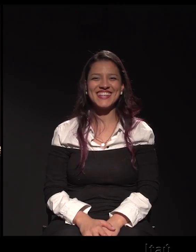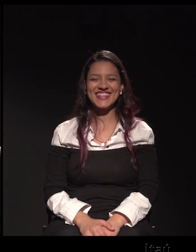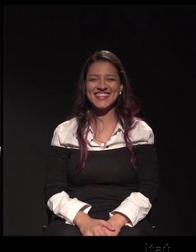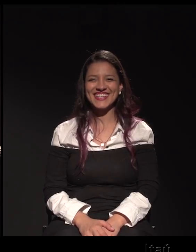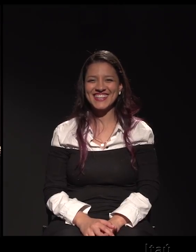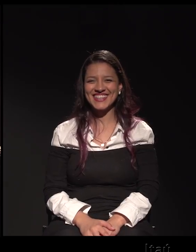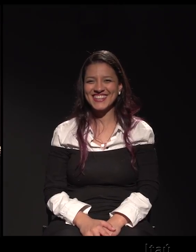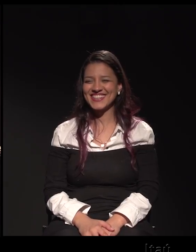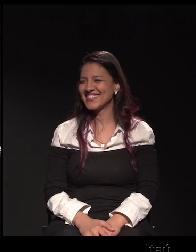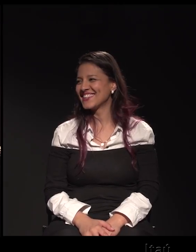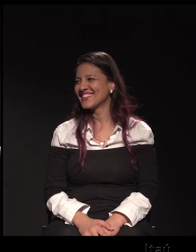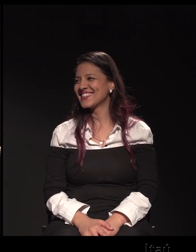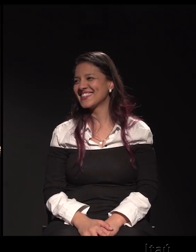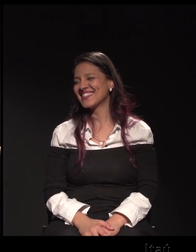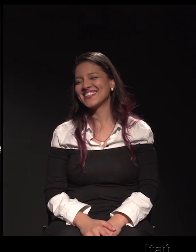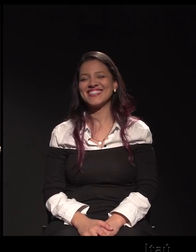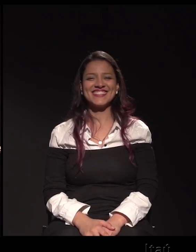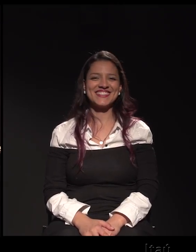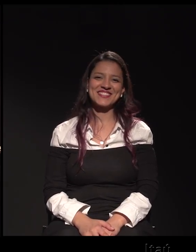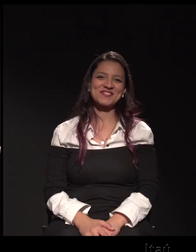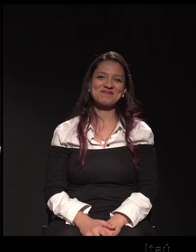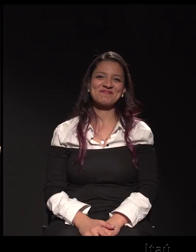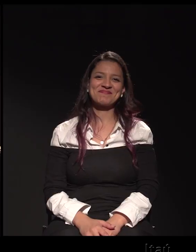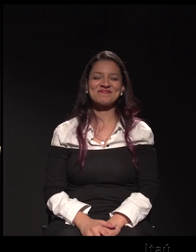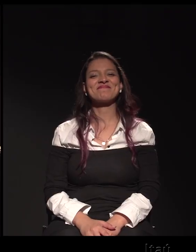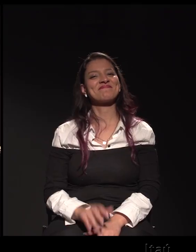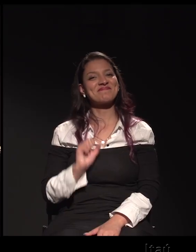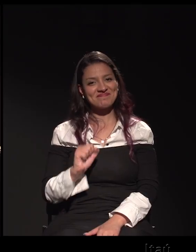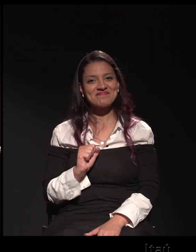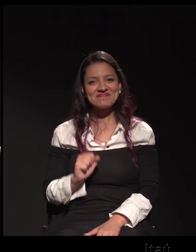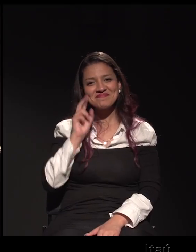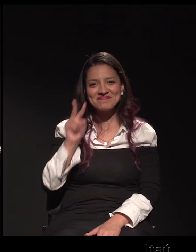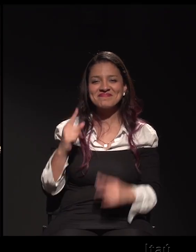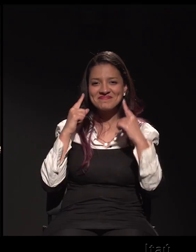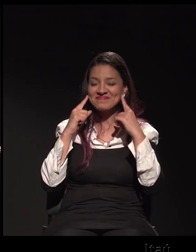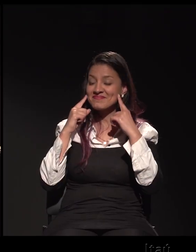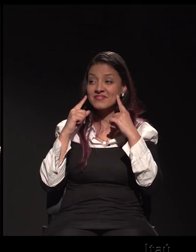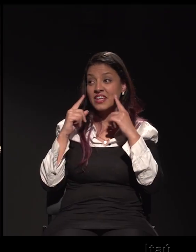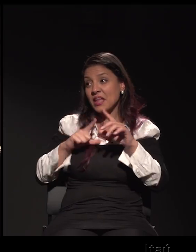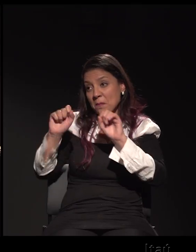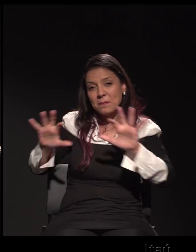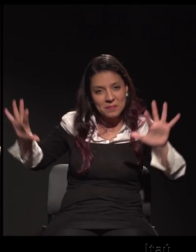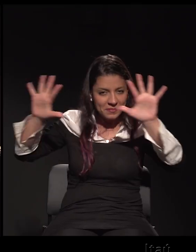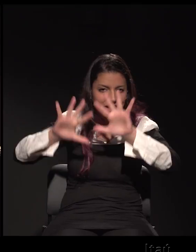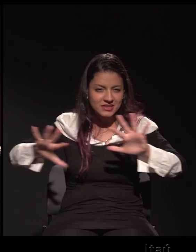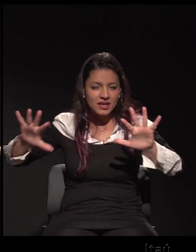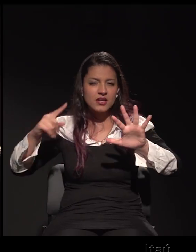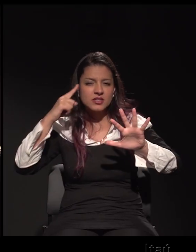com eles, tá? Então, a gente pode olhar uma paisagem e mais ou menos colocar o poder dos